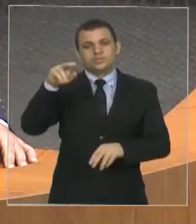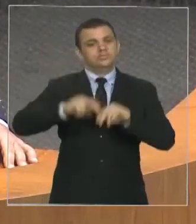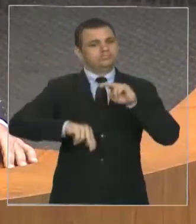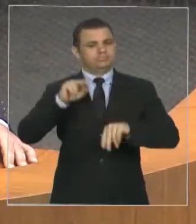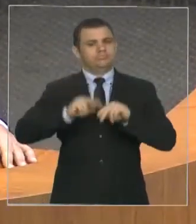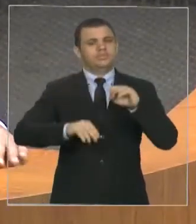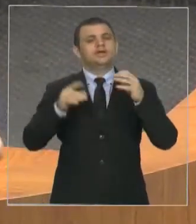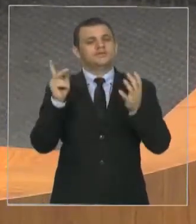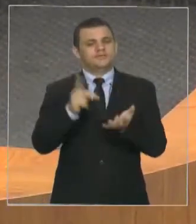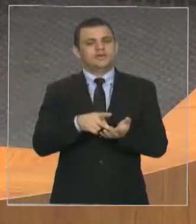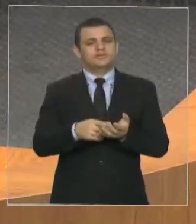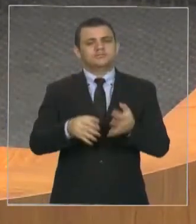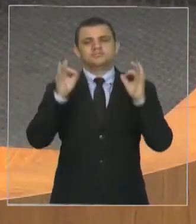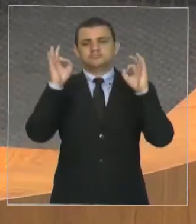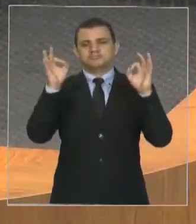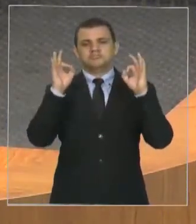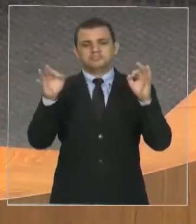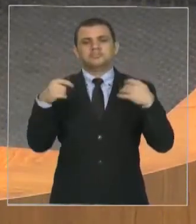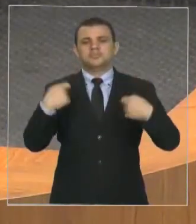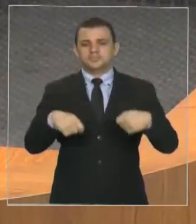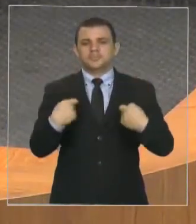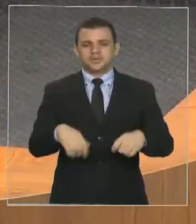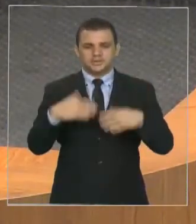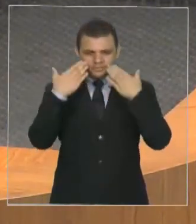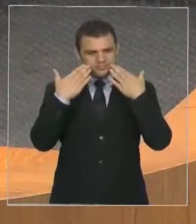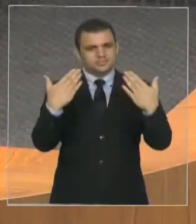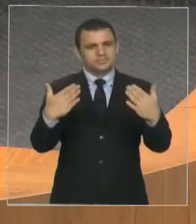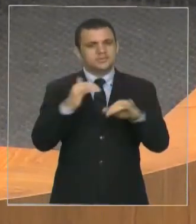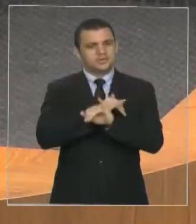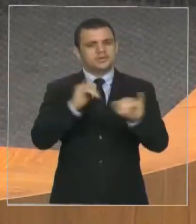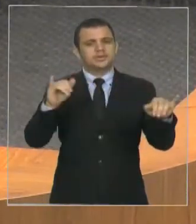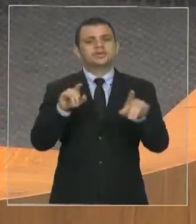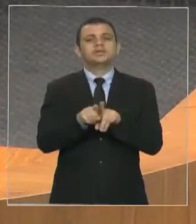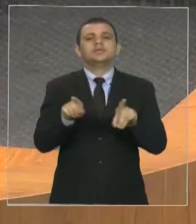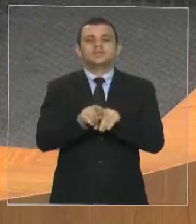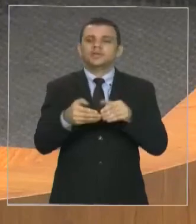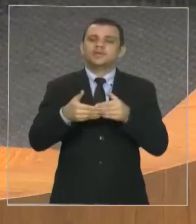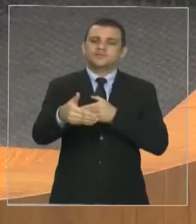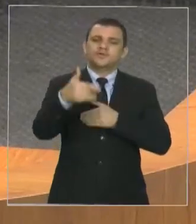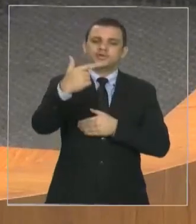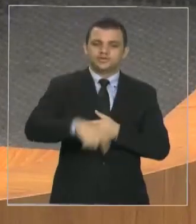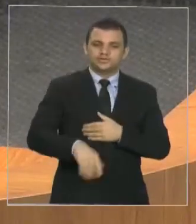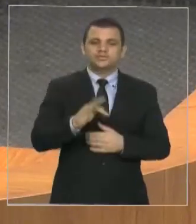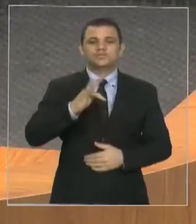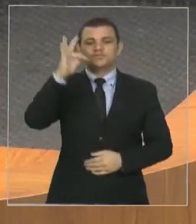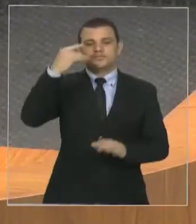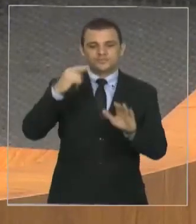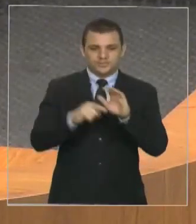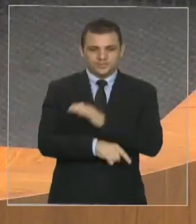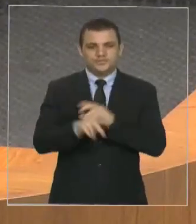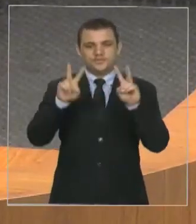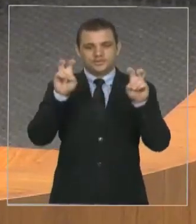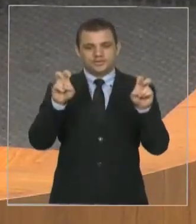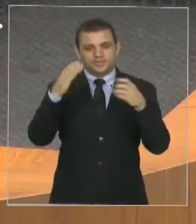algo grandioso, que precisa ser destacado. Certamente teremos a oportunidade de aprofundar esse debate. Muito obrigado, presidente.